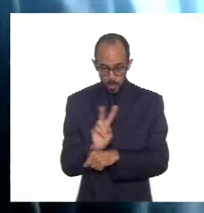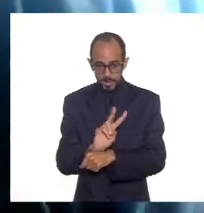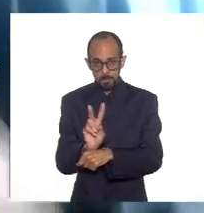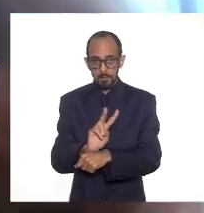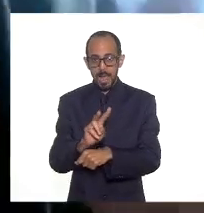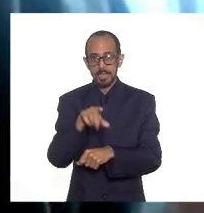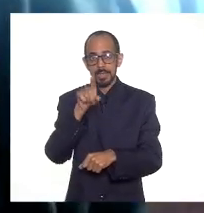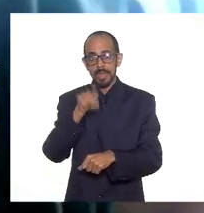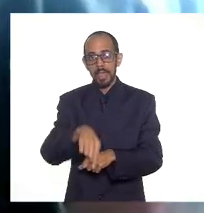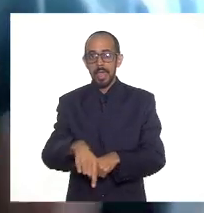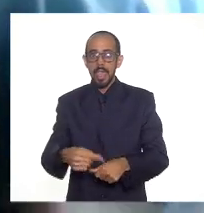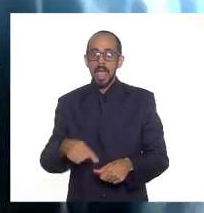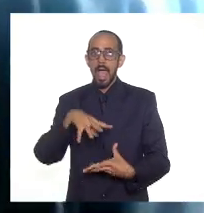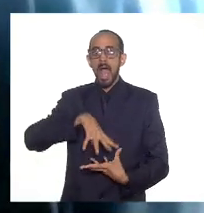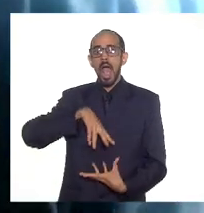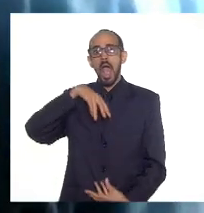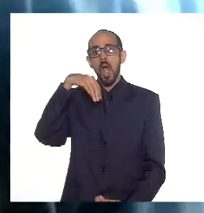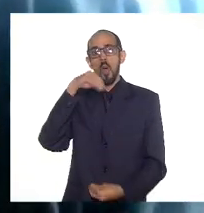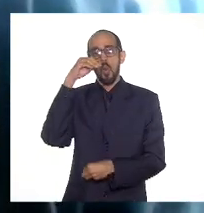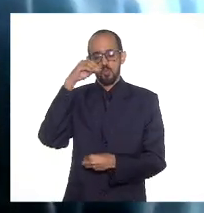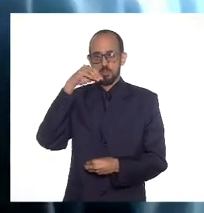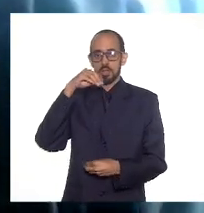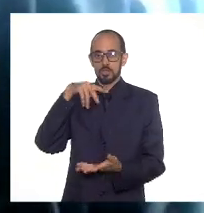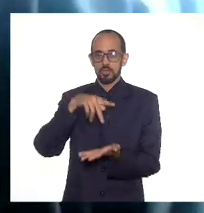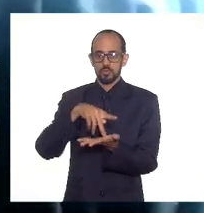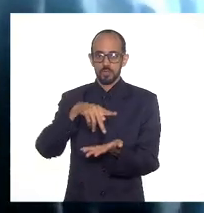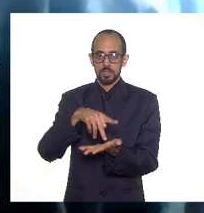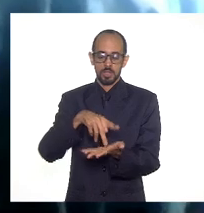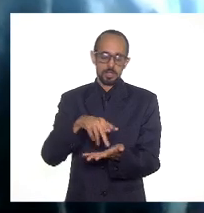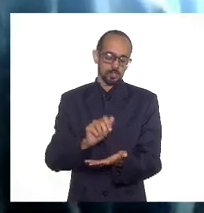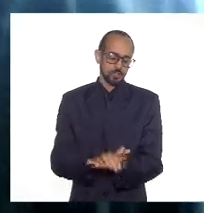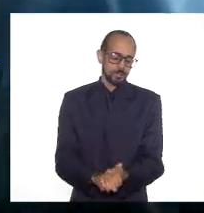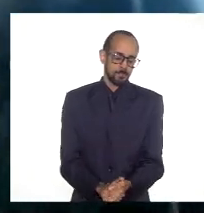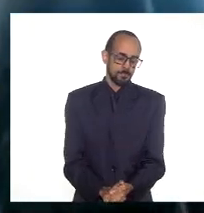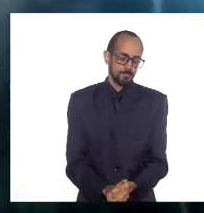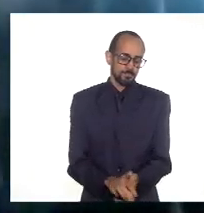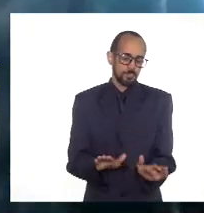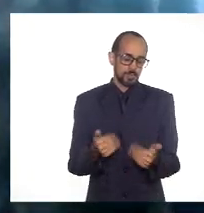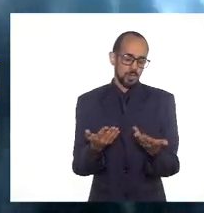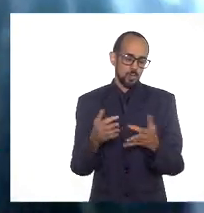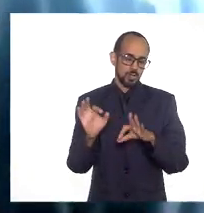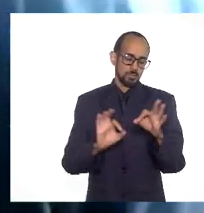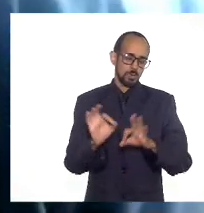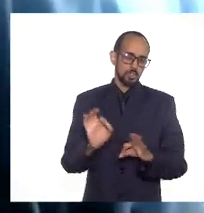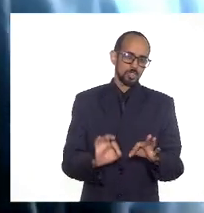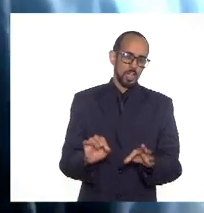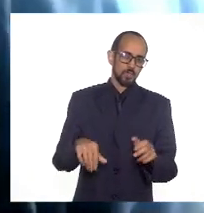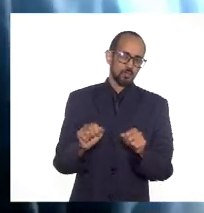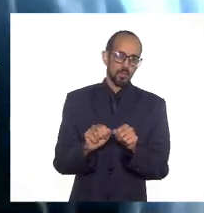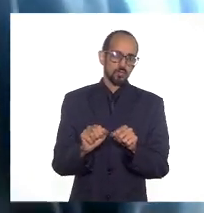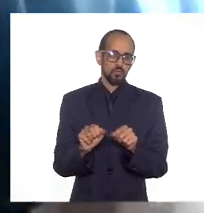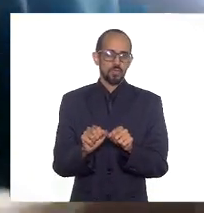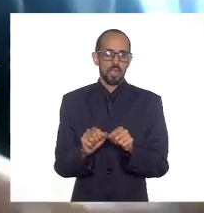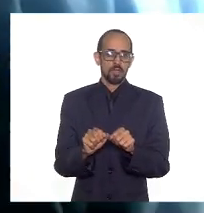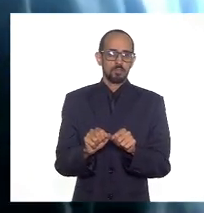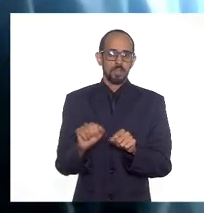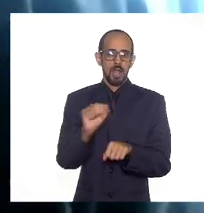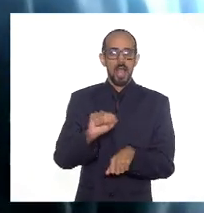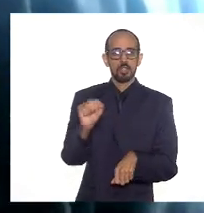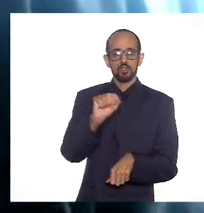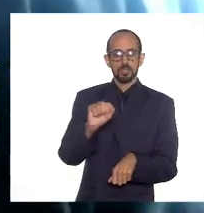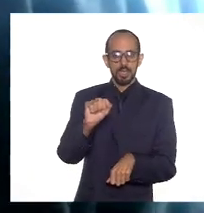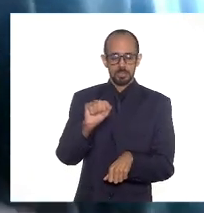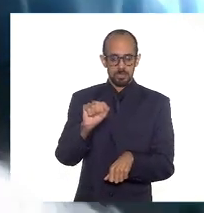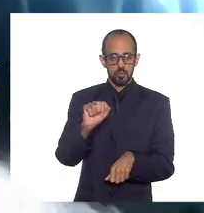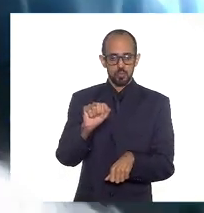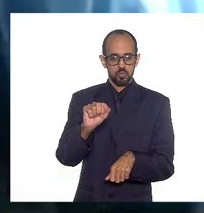parque. Esse projeto, ele, na verdade, foi elaborado pela Associação dos Guarda-Parques. Nós fizemos uma ou